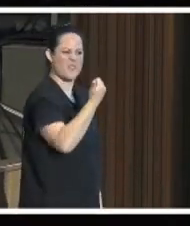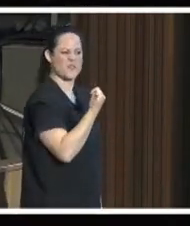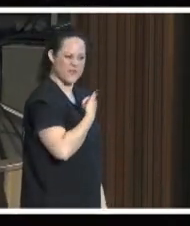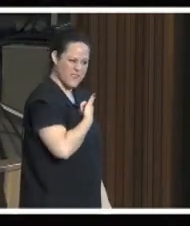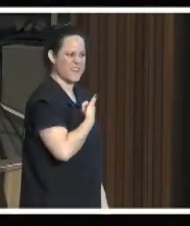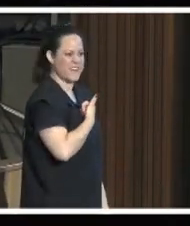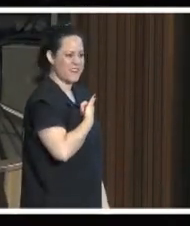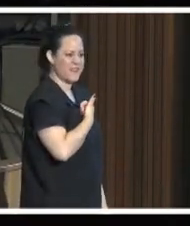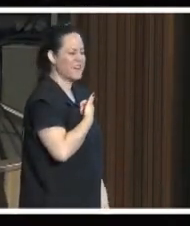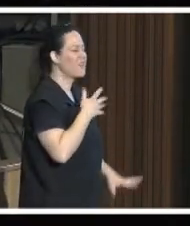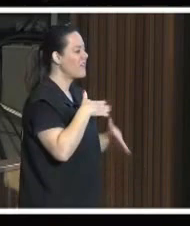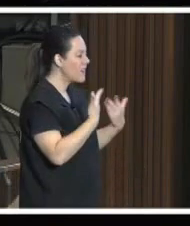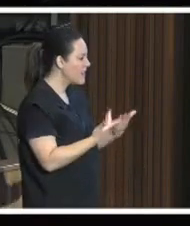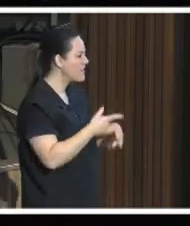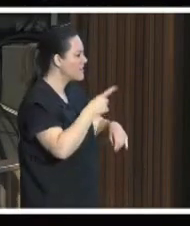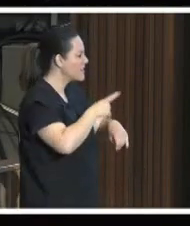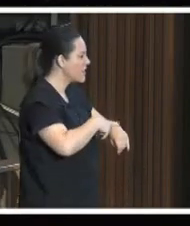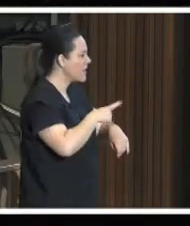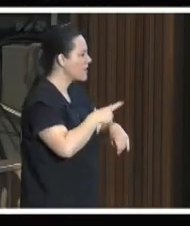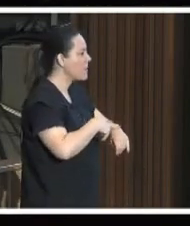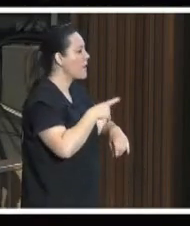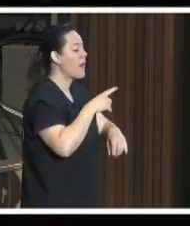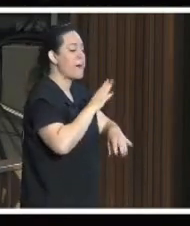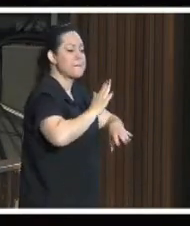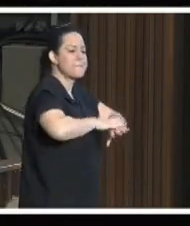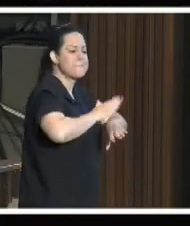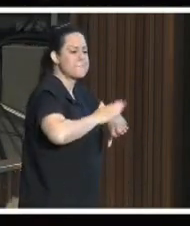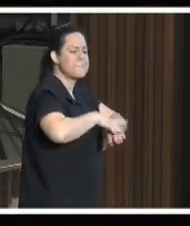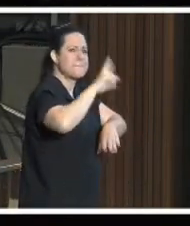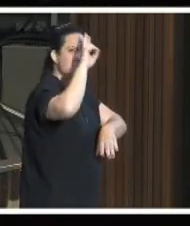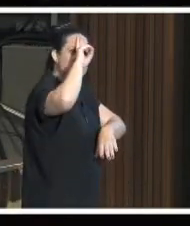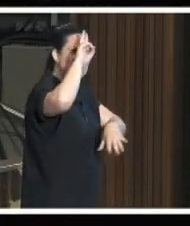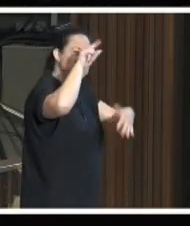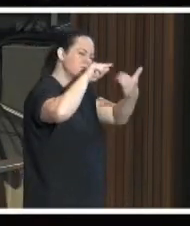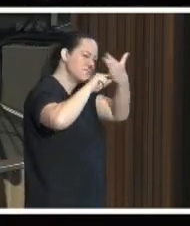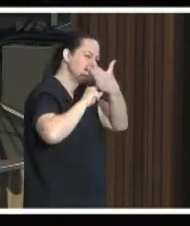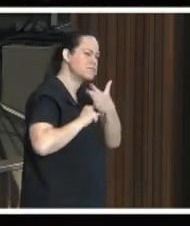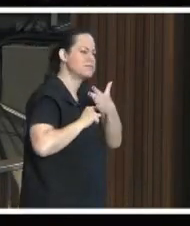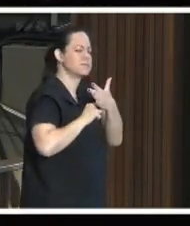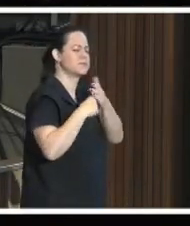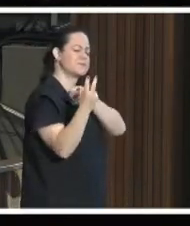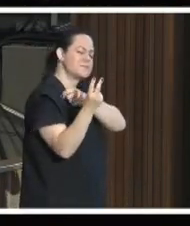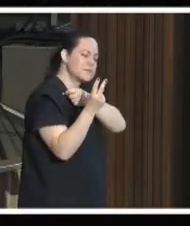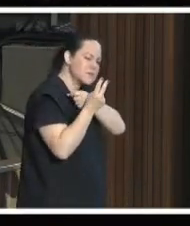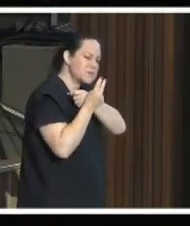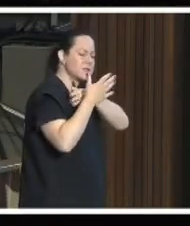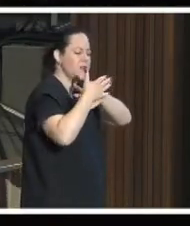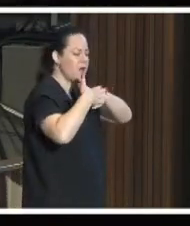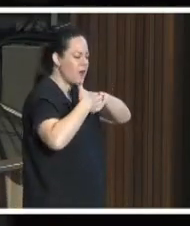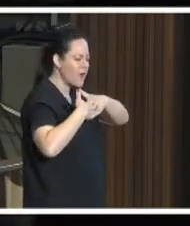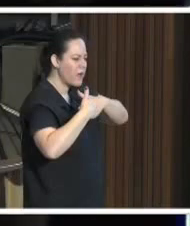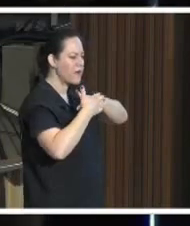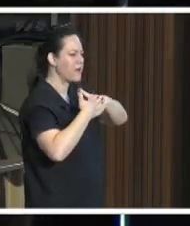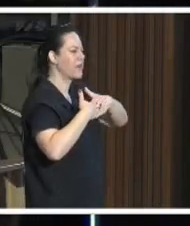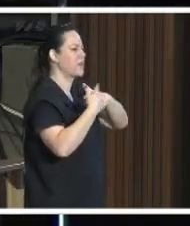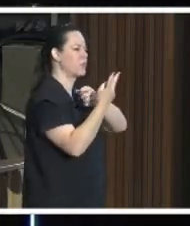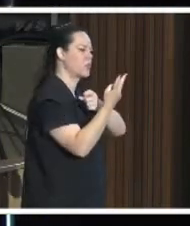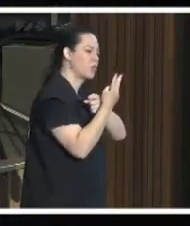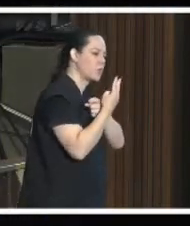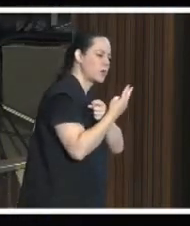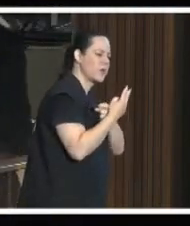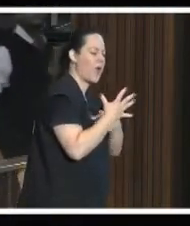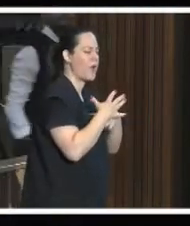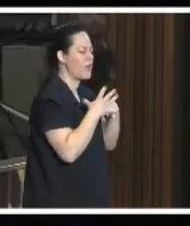conosco, aqueles momentos em que a mão do Senhor se revela como proteção, como carinho, como cuidado,